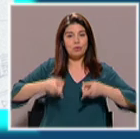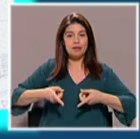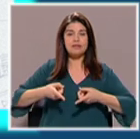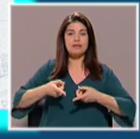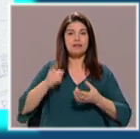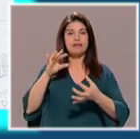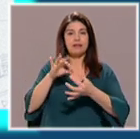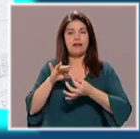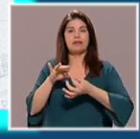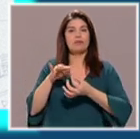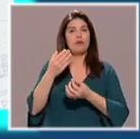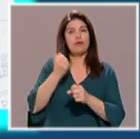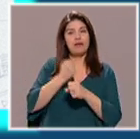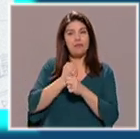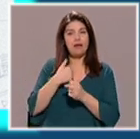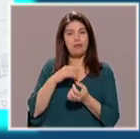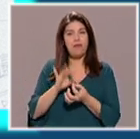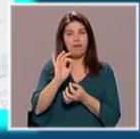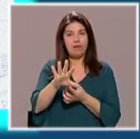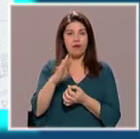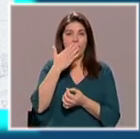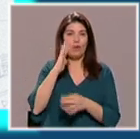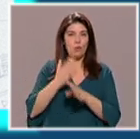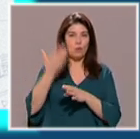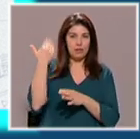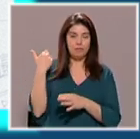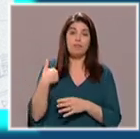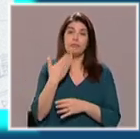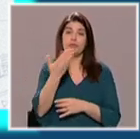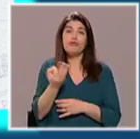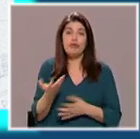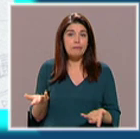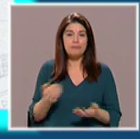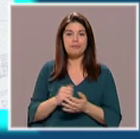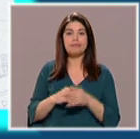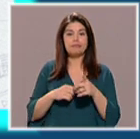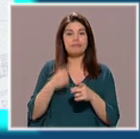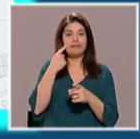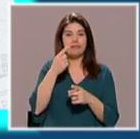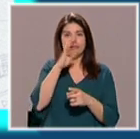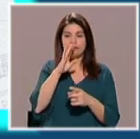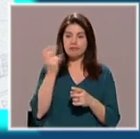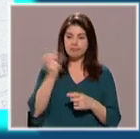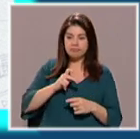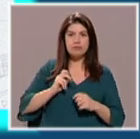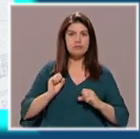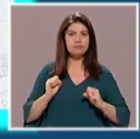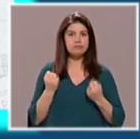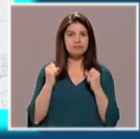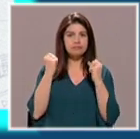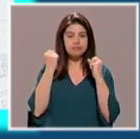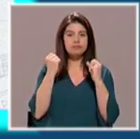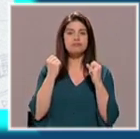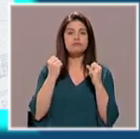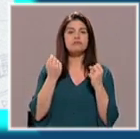na sessão anterior. Pois bem, foi-vos solicitado que identificassem, na situação de stress, especificamente o